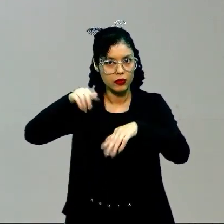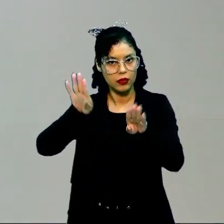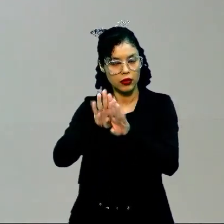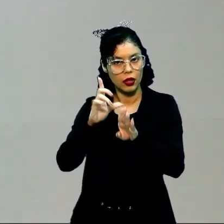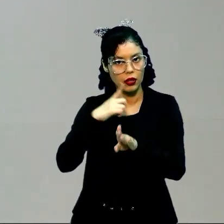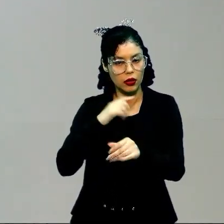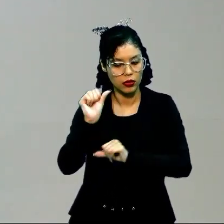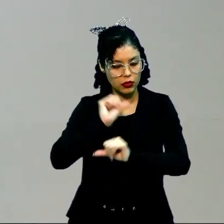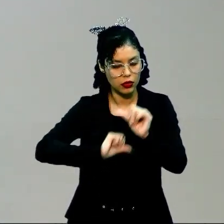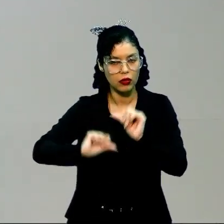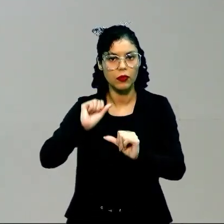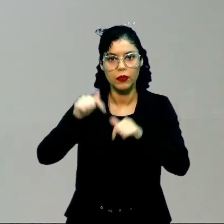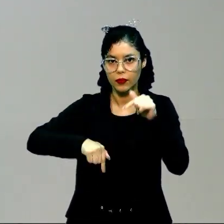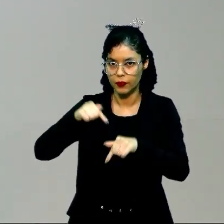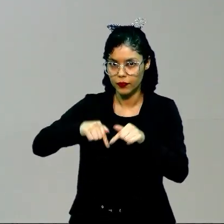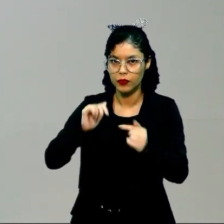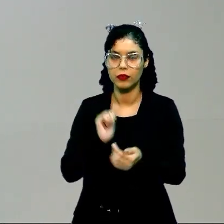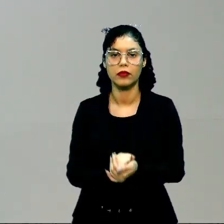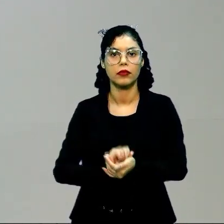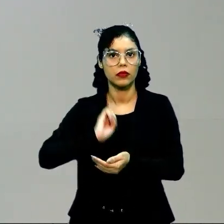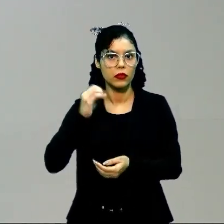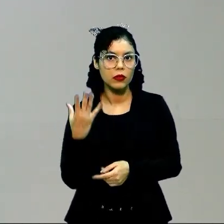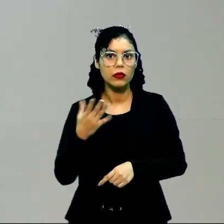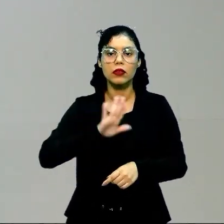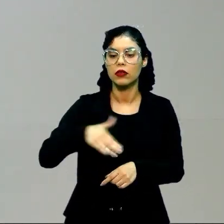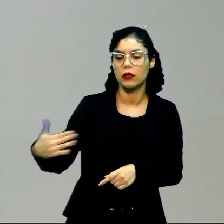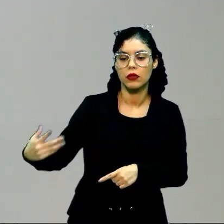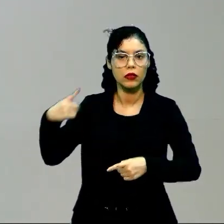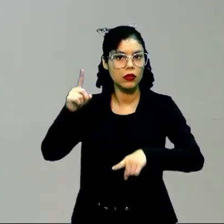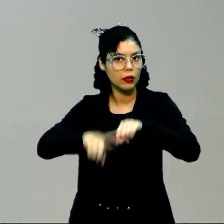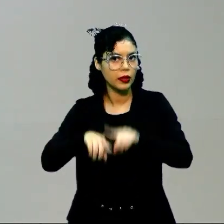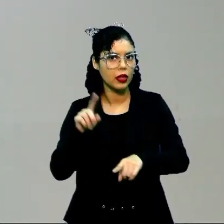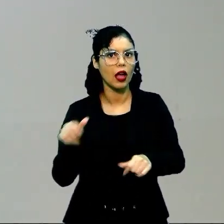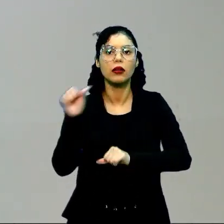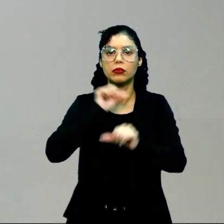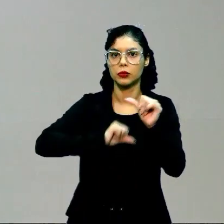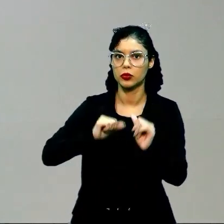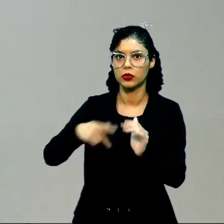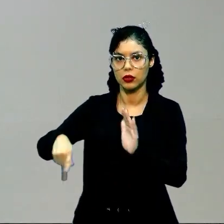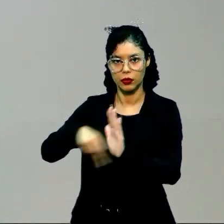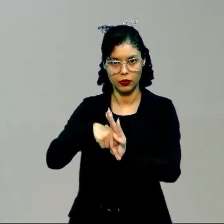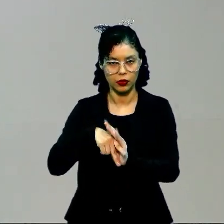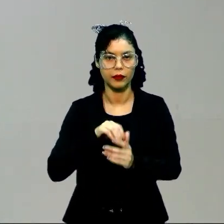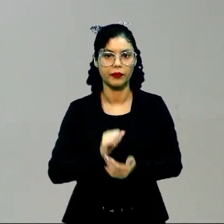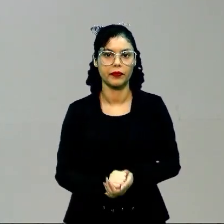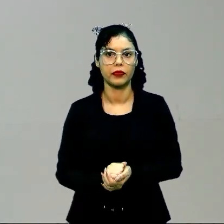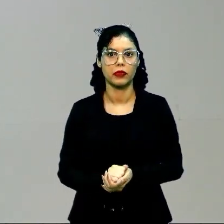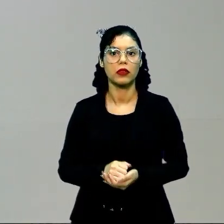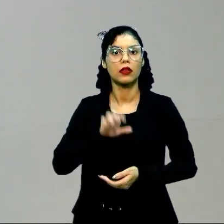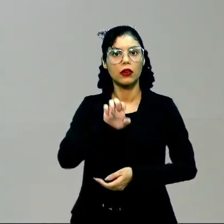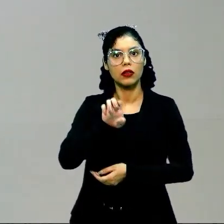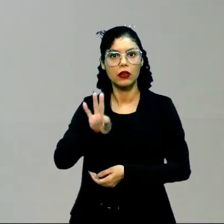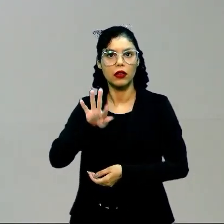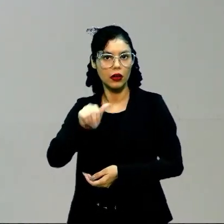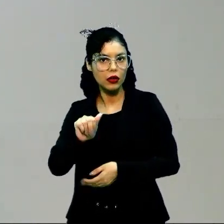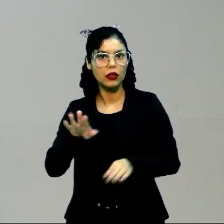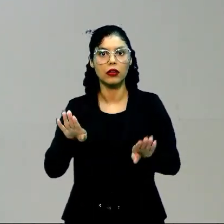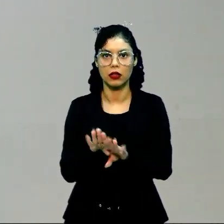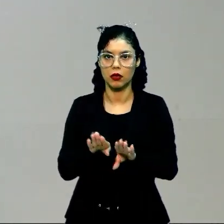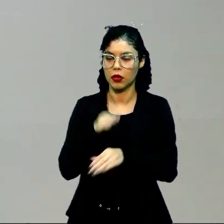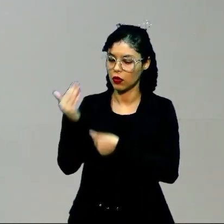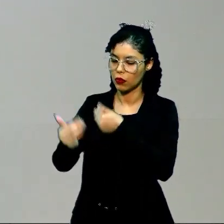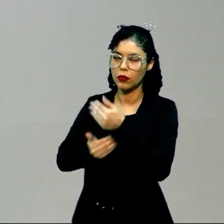há uma transformação química, quando essa matéria ela é mudada na sua origem. Na estação de tratamento de água existem